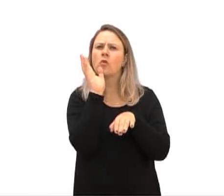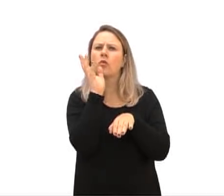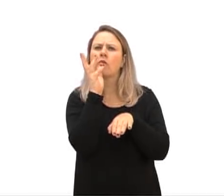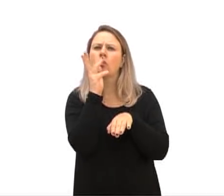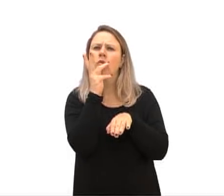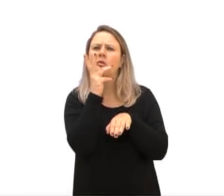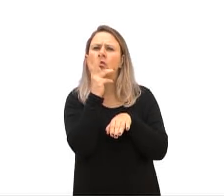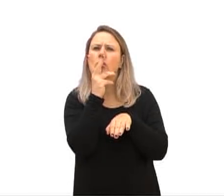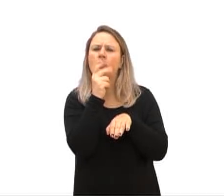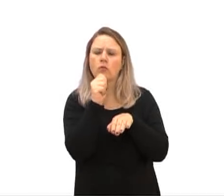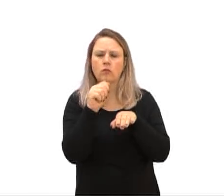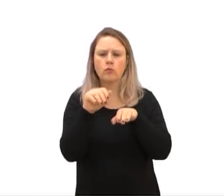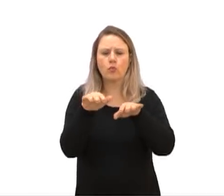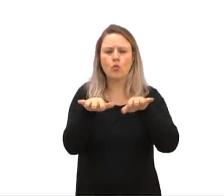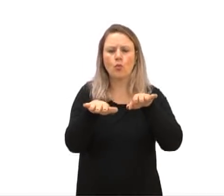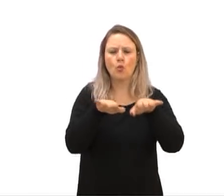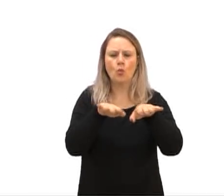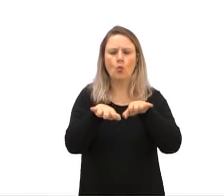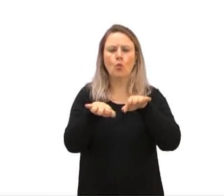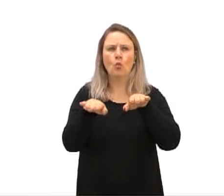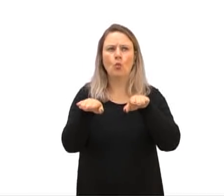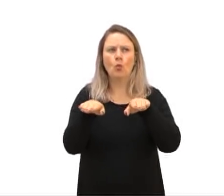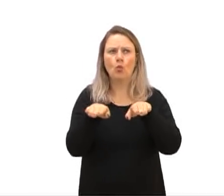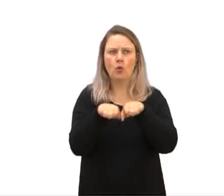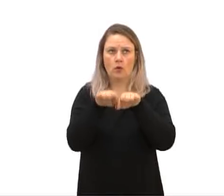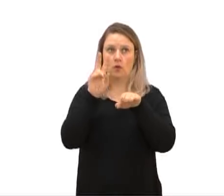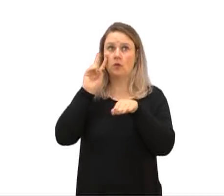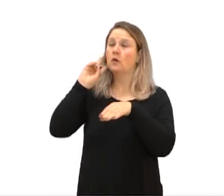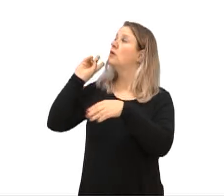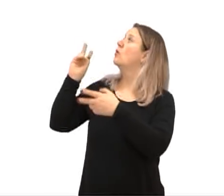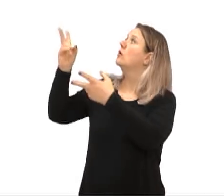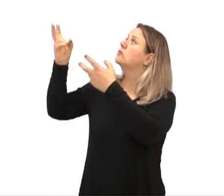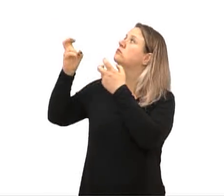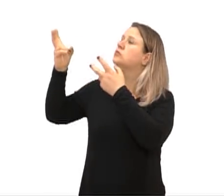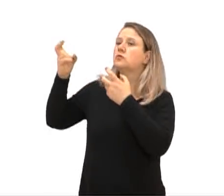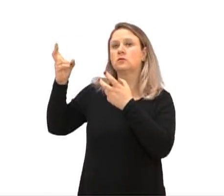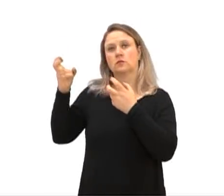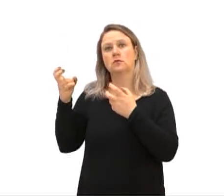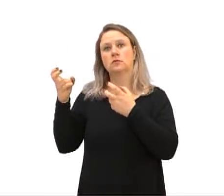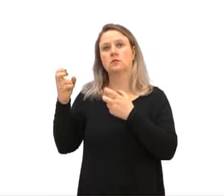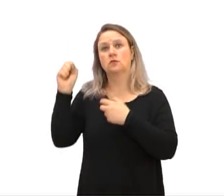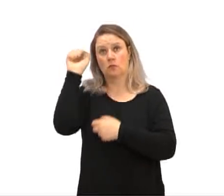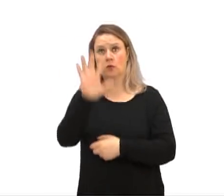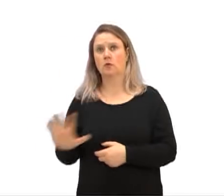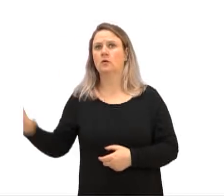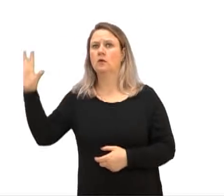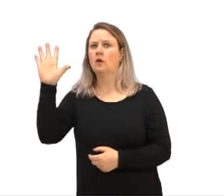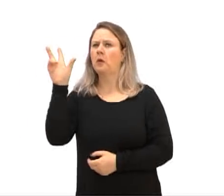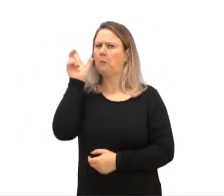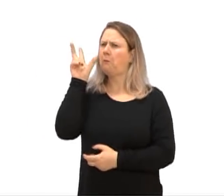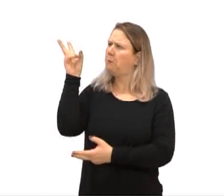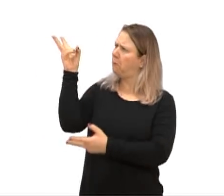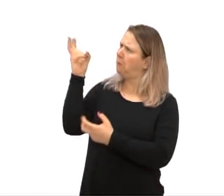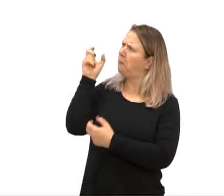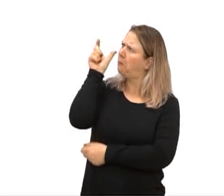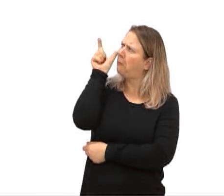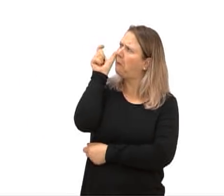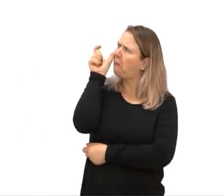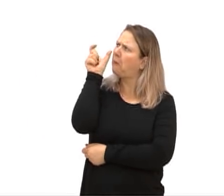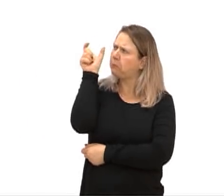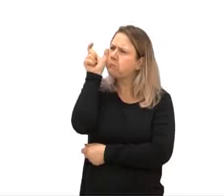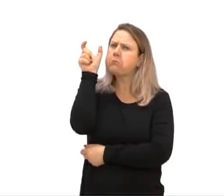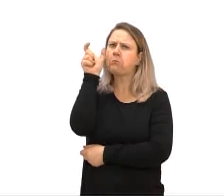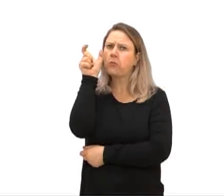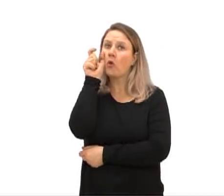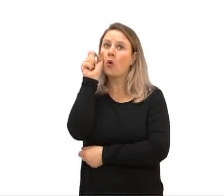lentamente. Esse movimento é causado, observem aquela imagem lá. Essa imagem é muito interessante porque ela mostra justamente o movimento